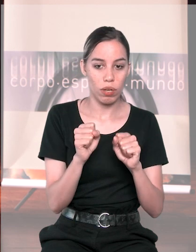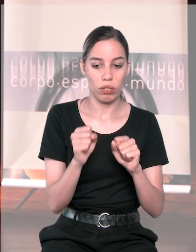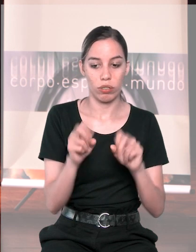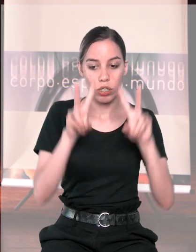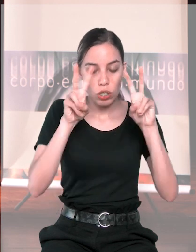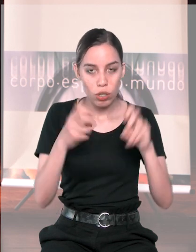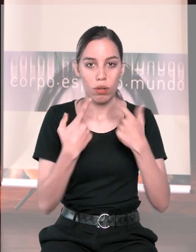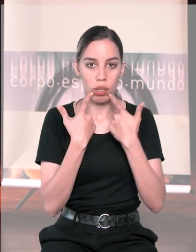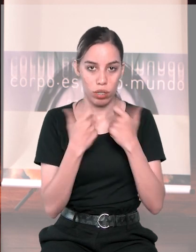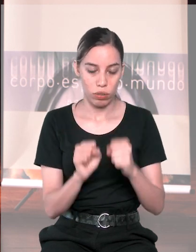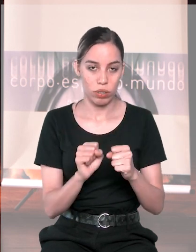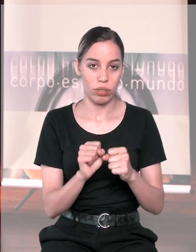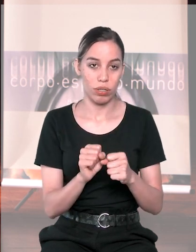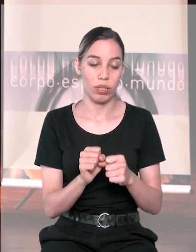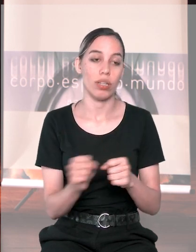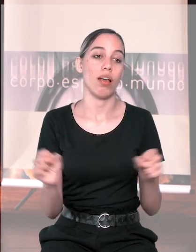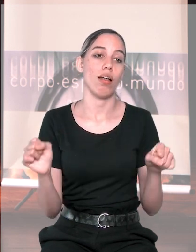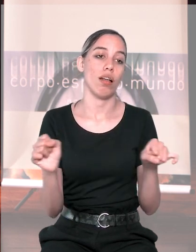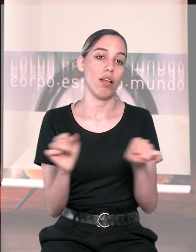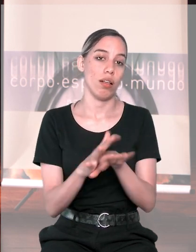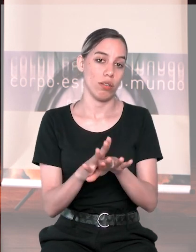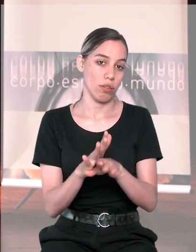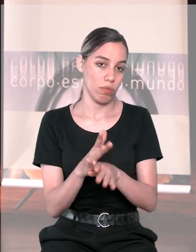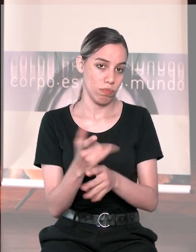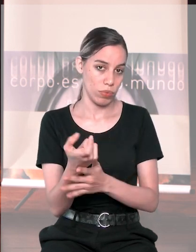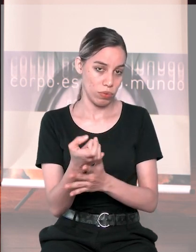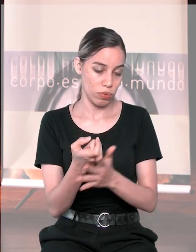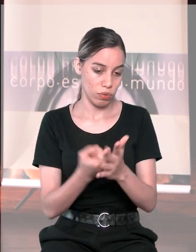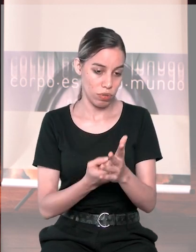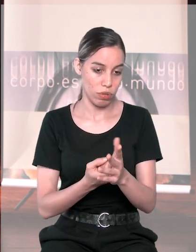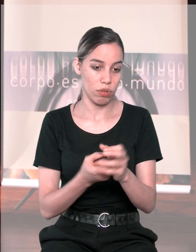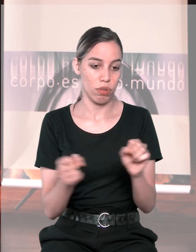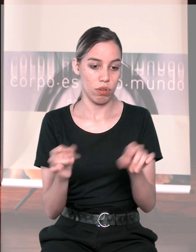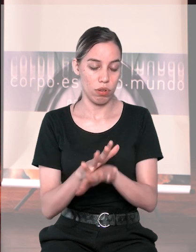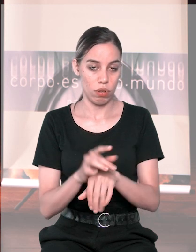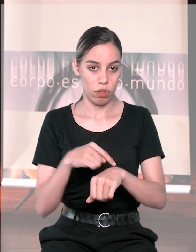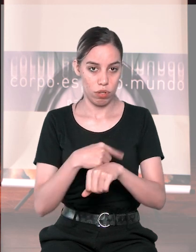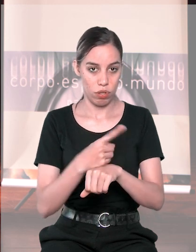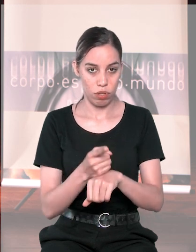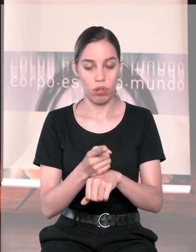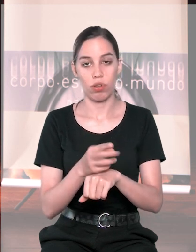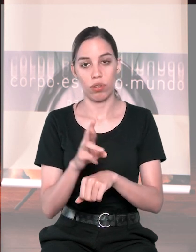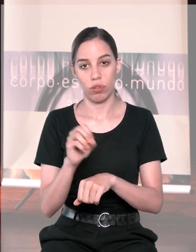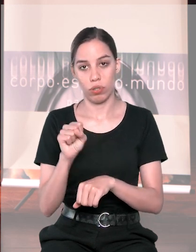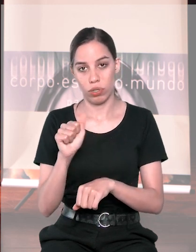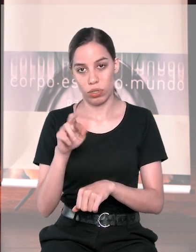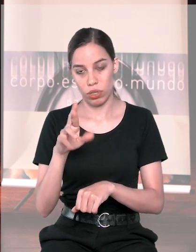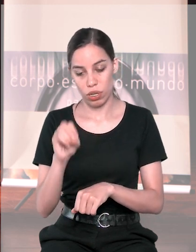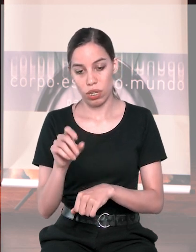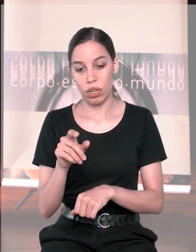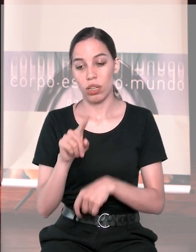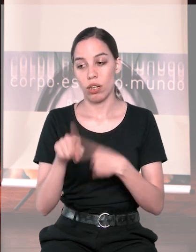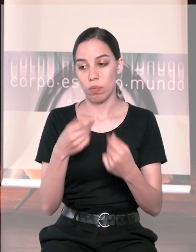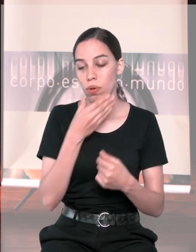linguagem. E eis que, terminando o dia, terminando o poema O Relógio do Rosário, terminando essa palestra, Drummond volta-se ao início do